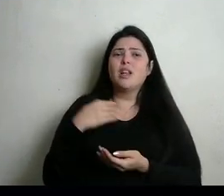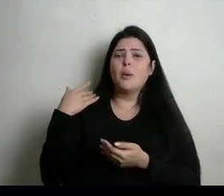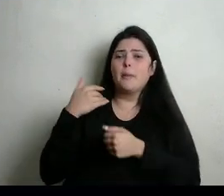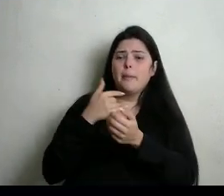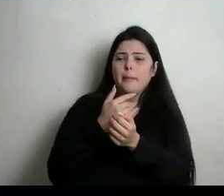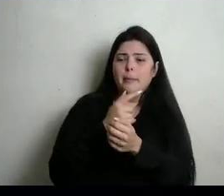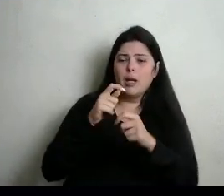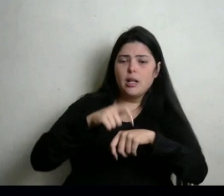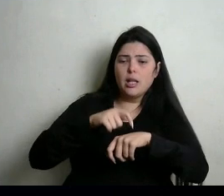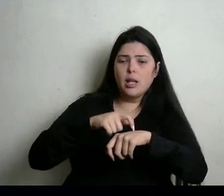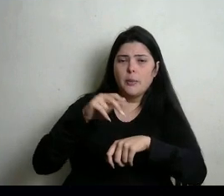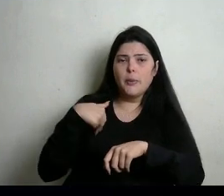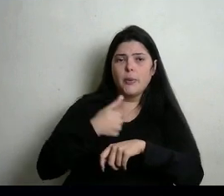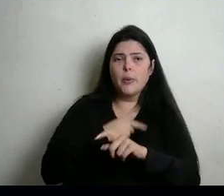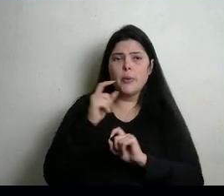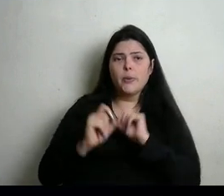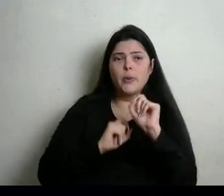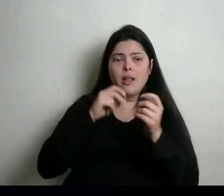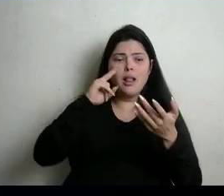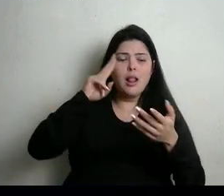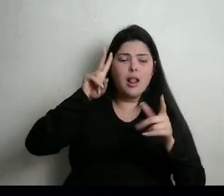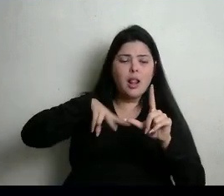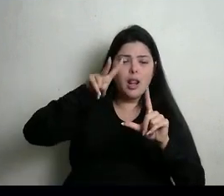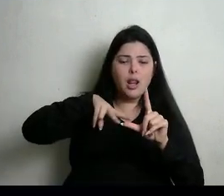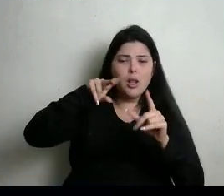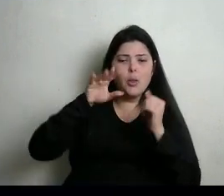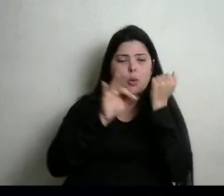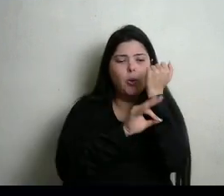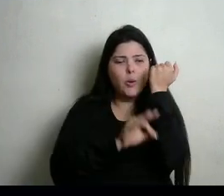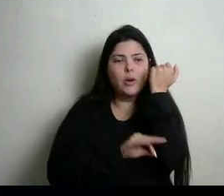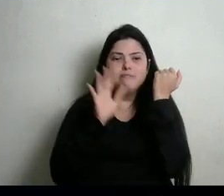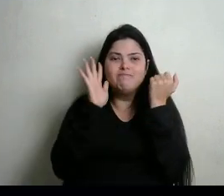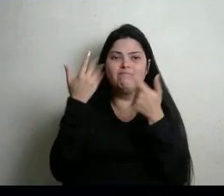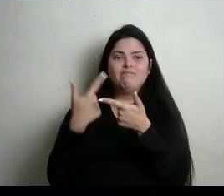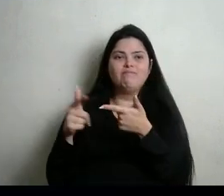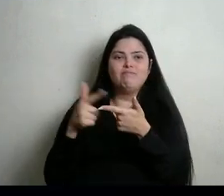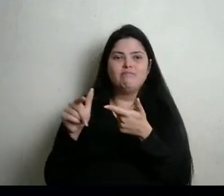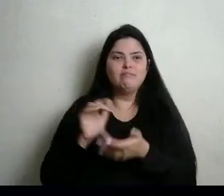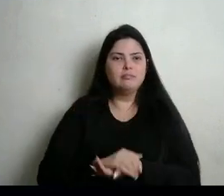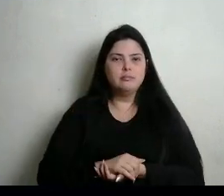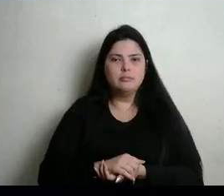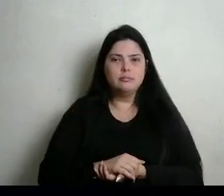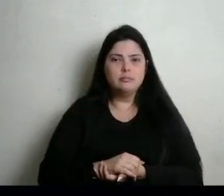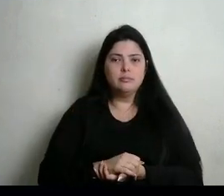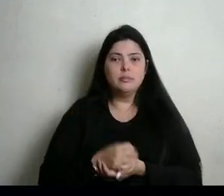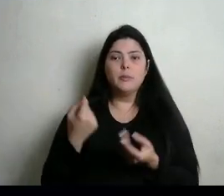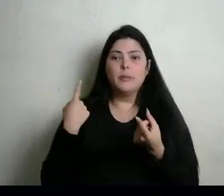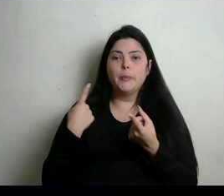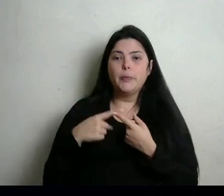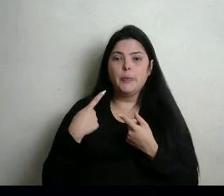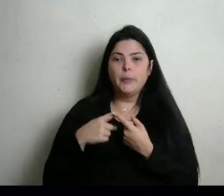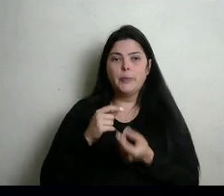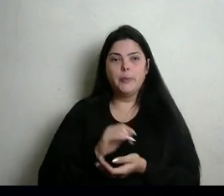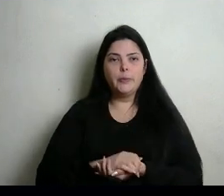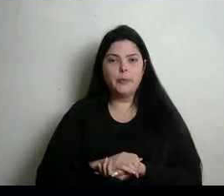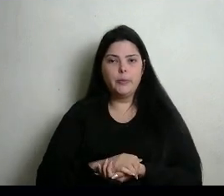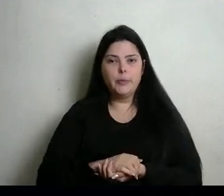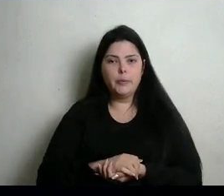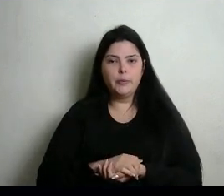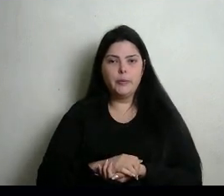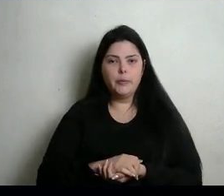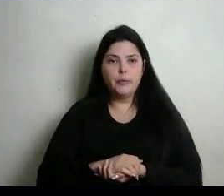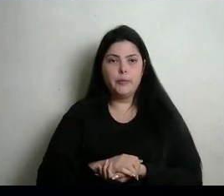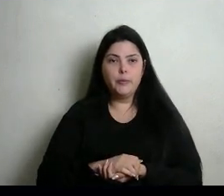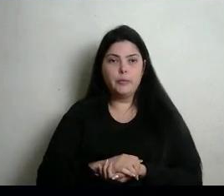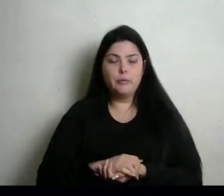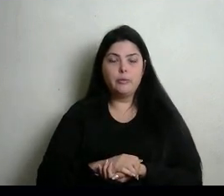tempo lendo o código e resolvendo o problema. Porque o grande trunfo que a